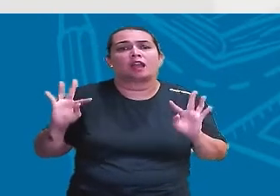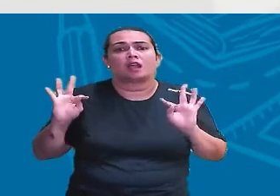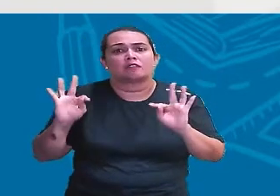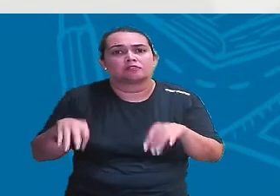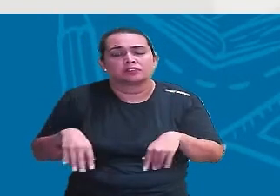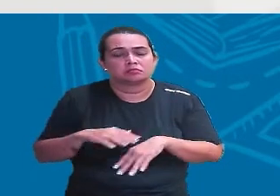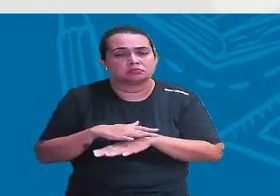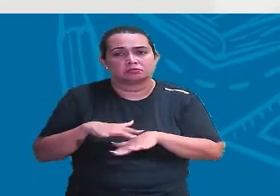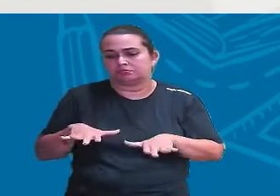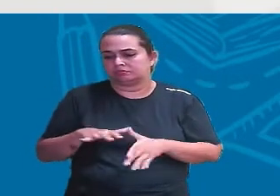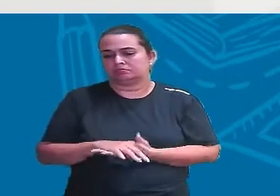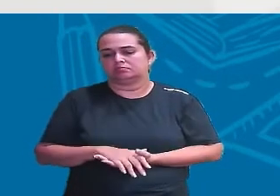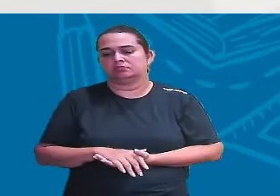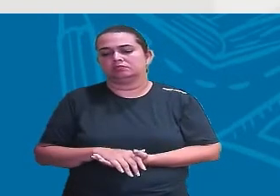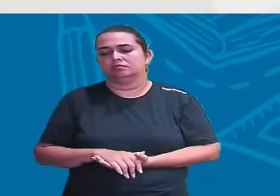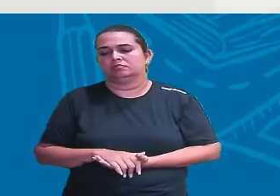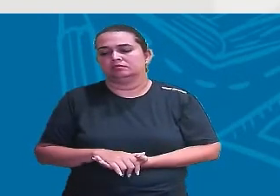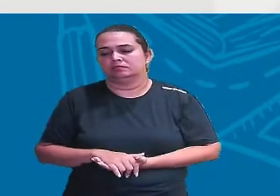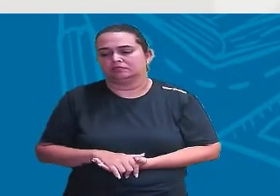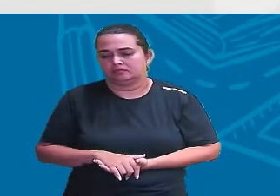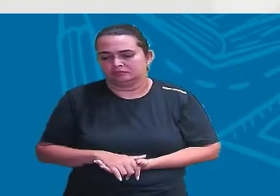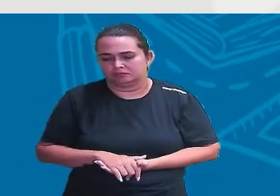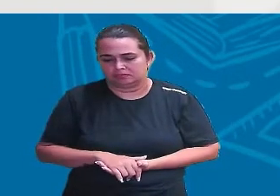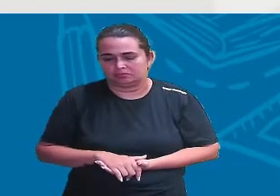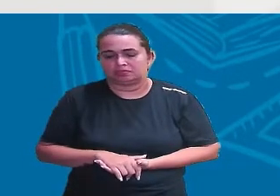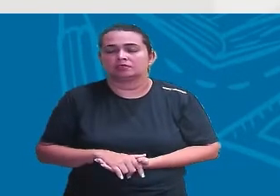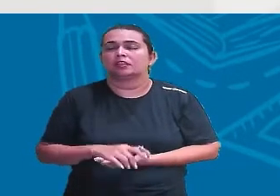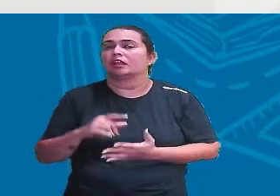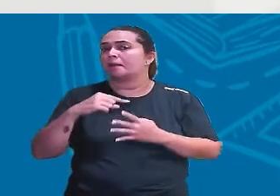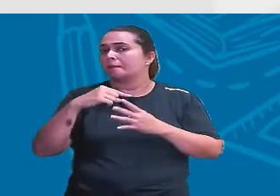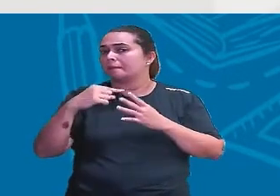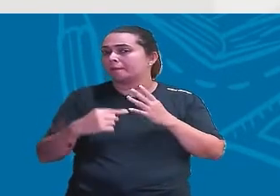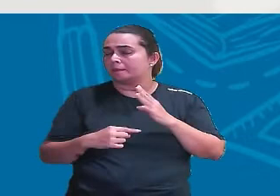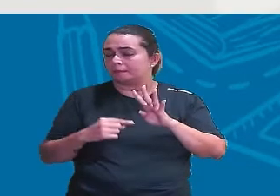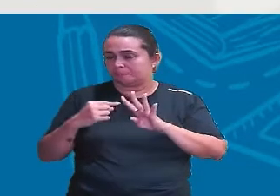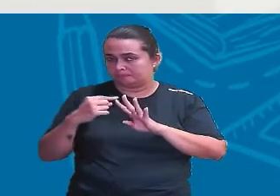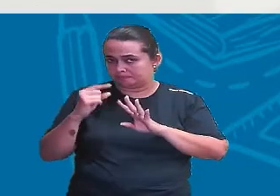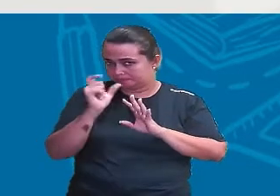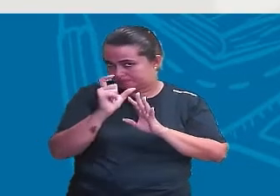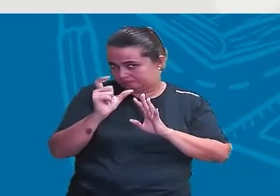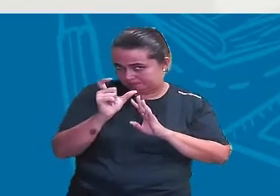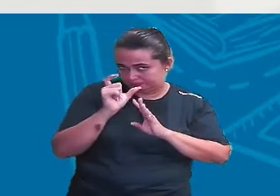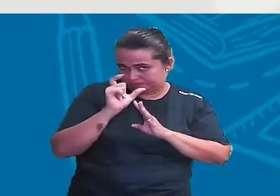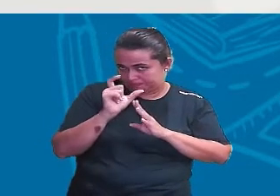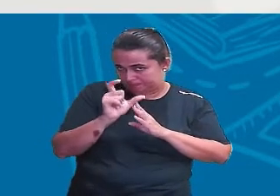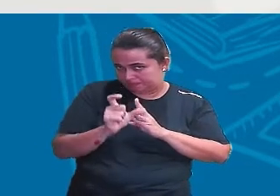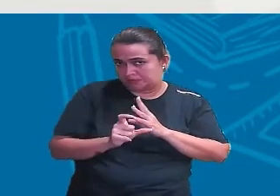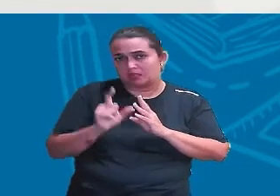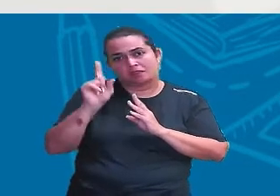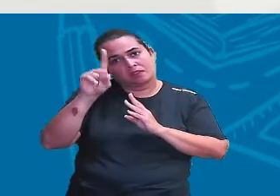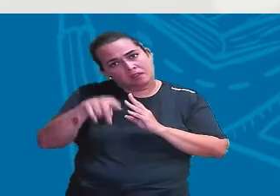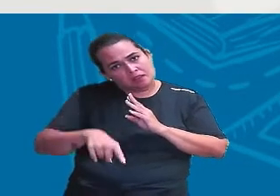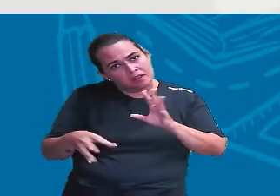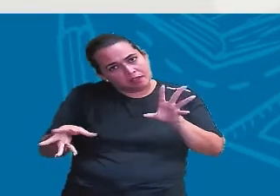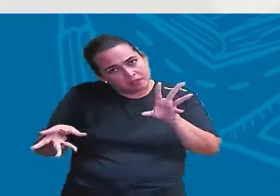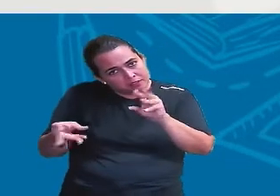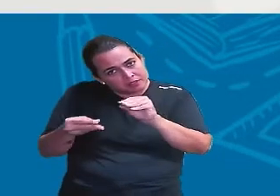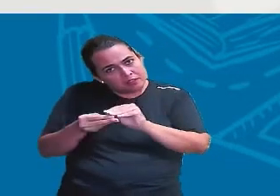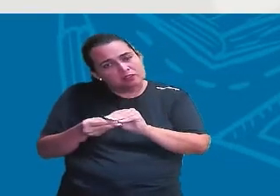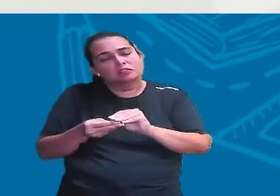essas palavrinhas, elas dão sentido aí de resumir, de finalizar o teu ponto de vista,